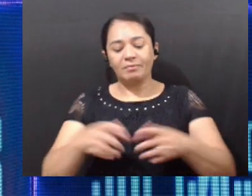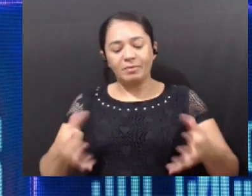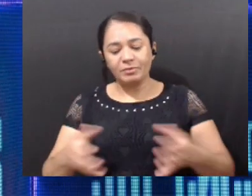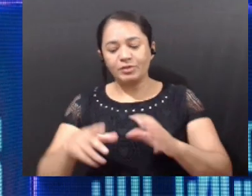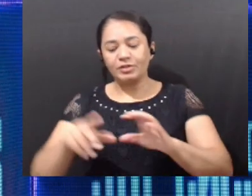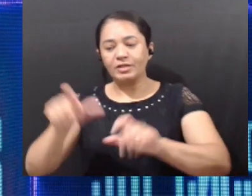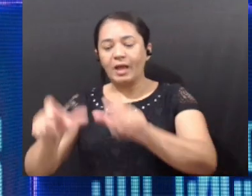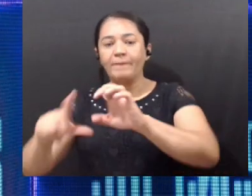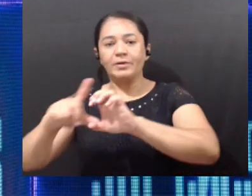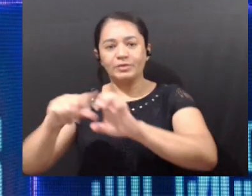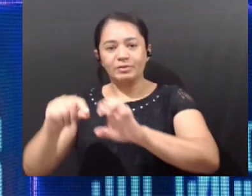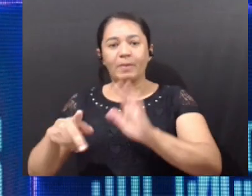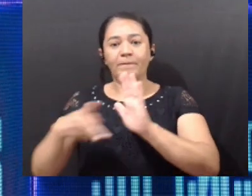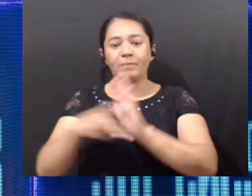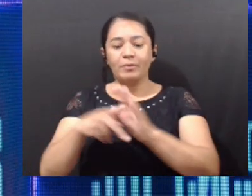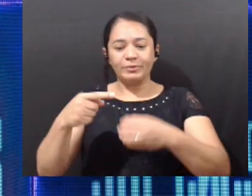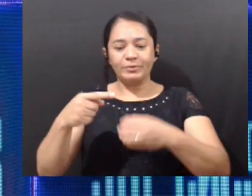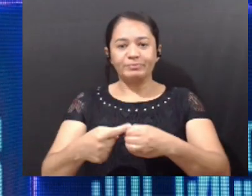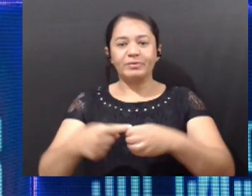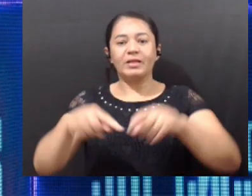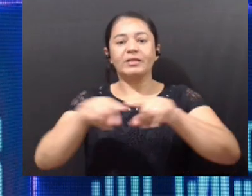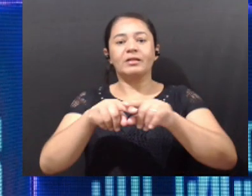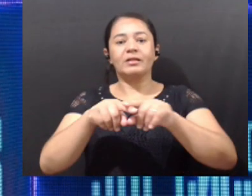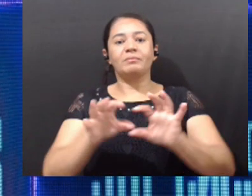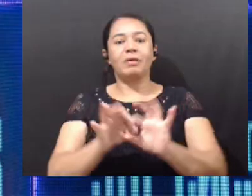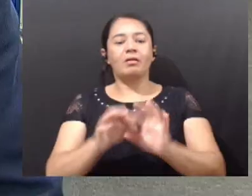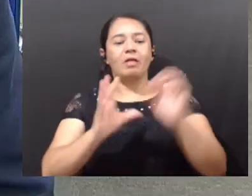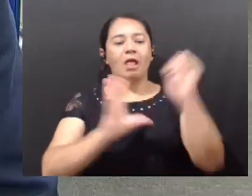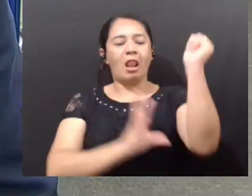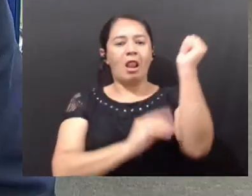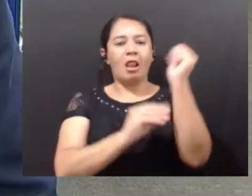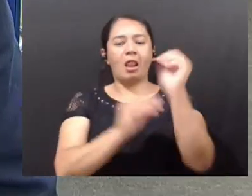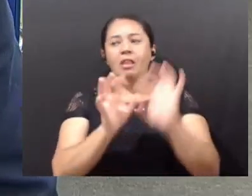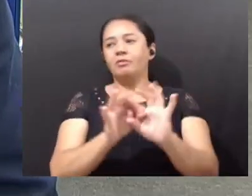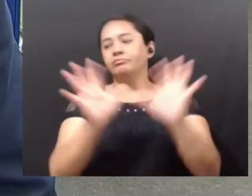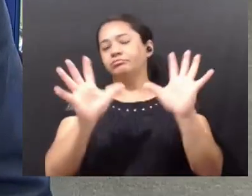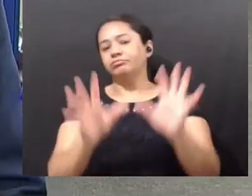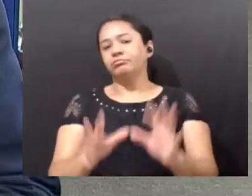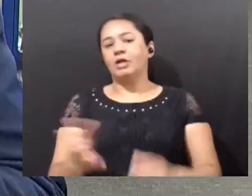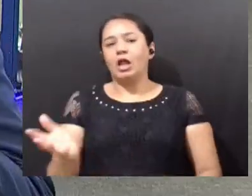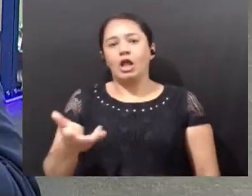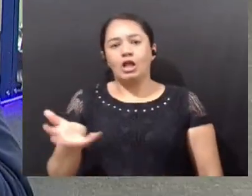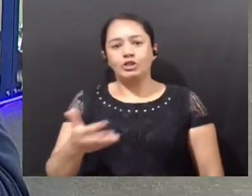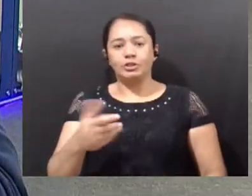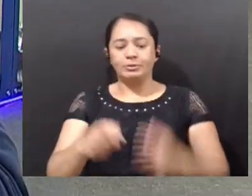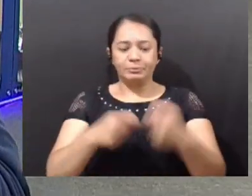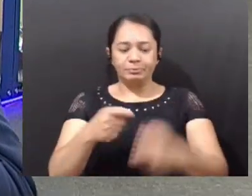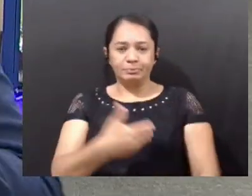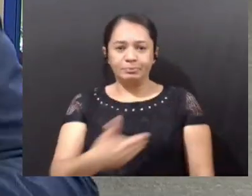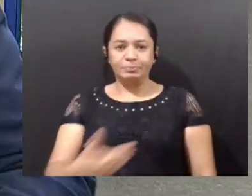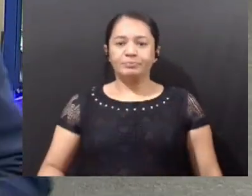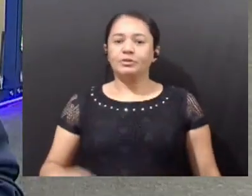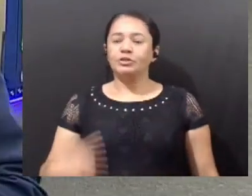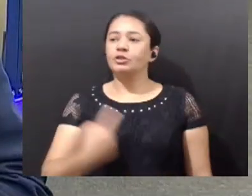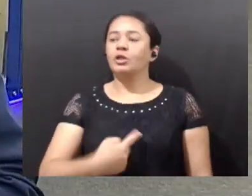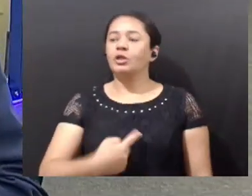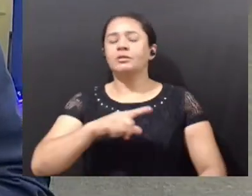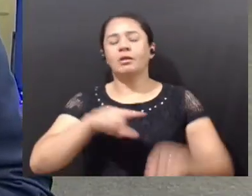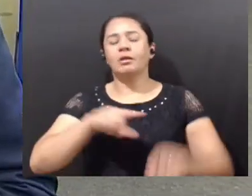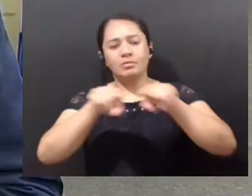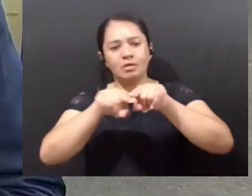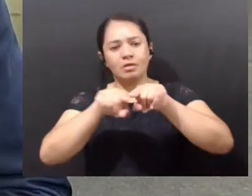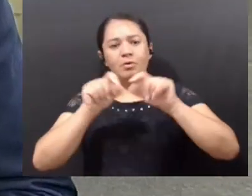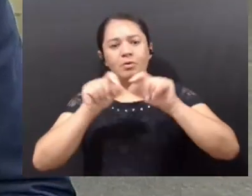cidade, além de destravar a burocracia, você ganha agilidade na administração pública. A gente tem também uma questão que inclusive o ministro